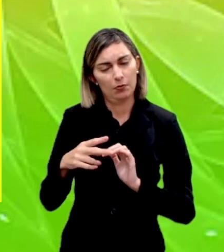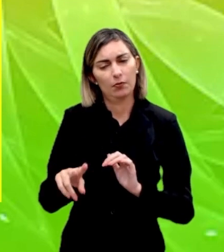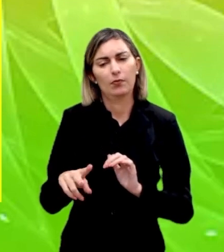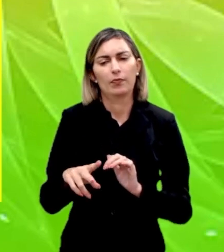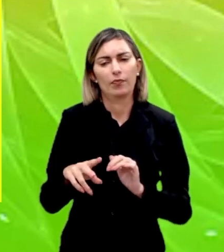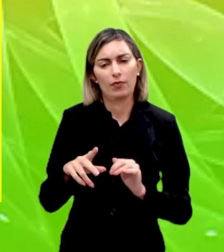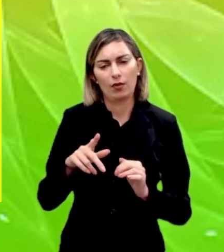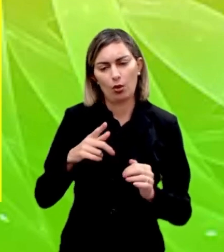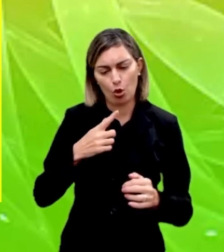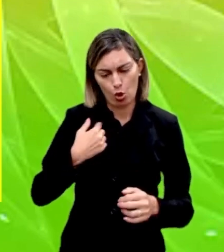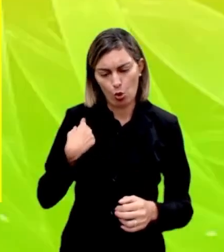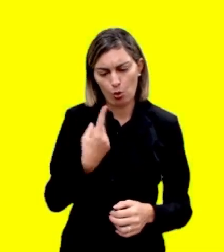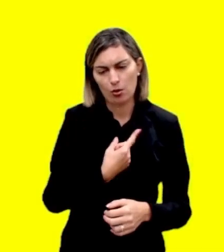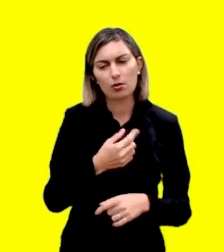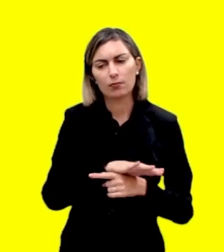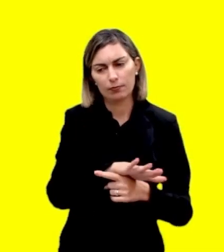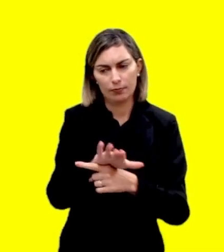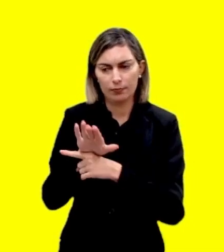nossa contribuição.